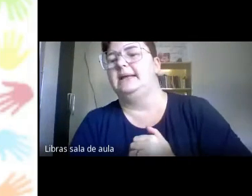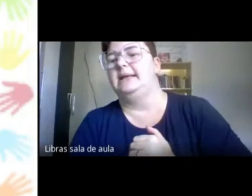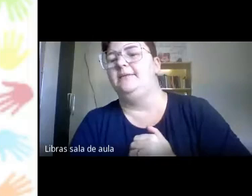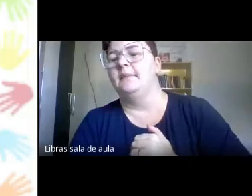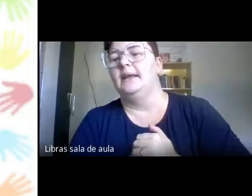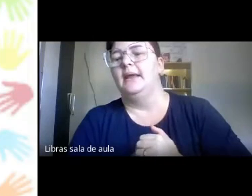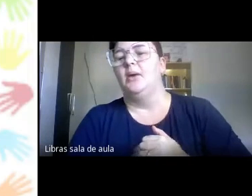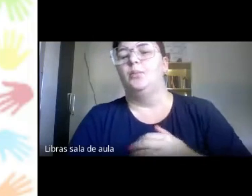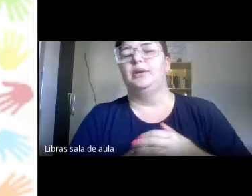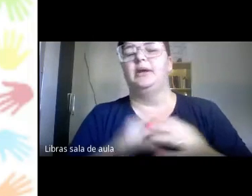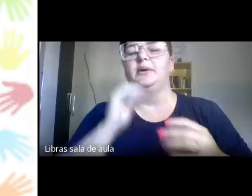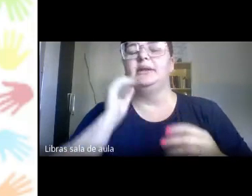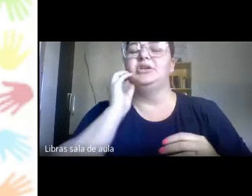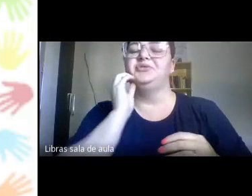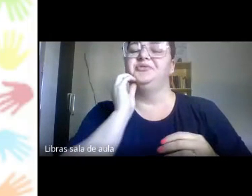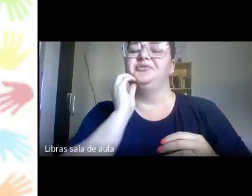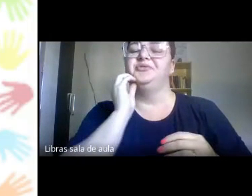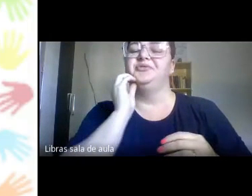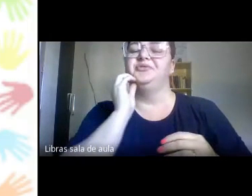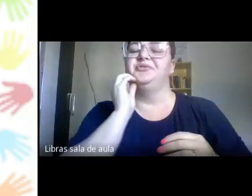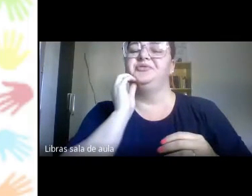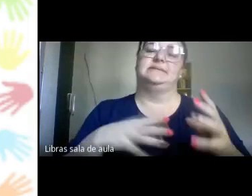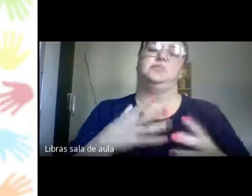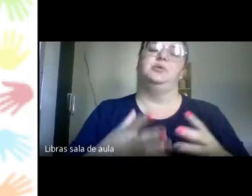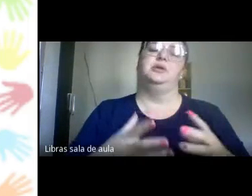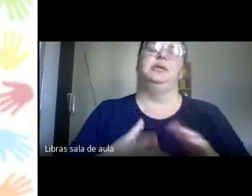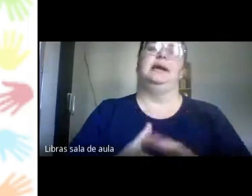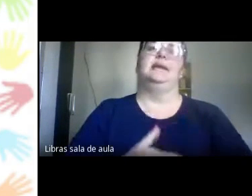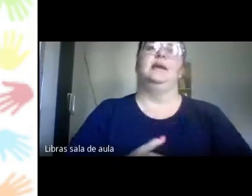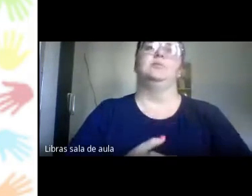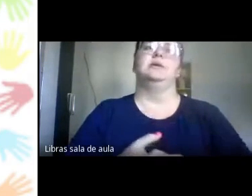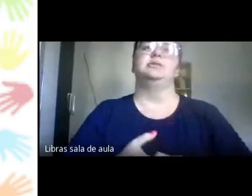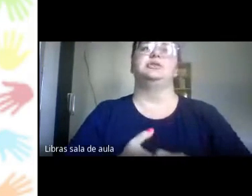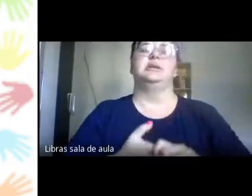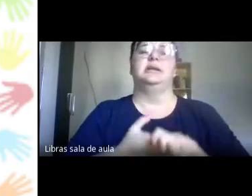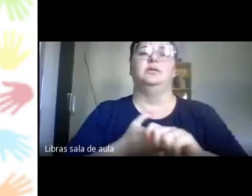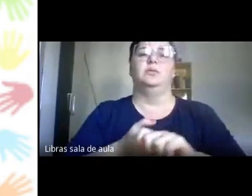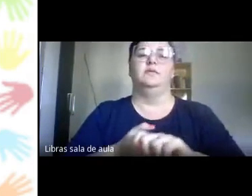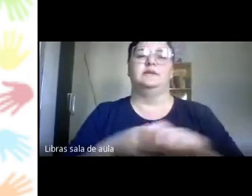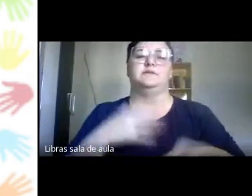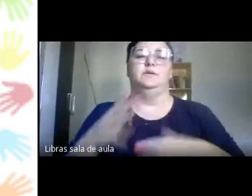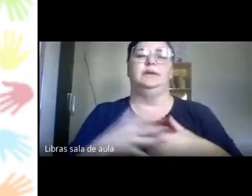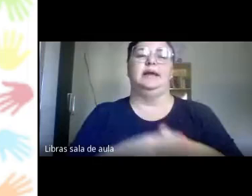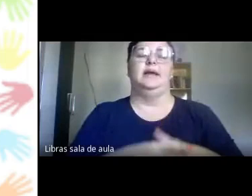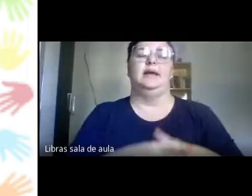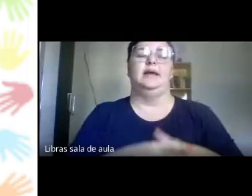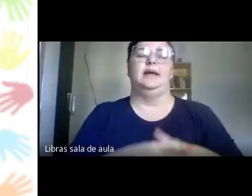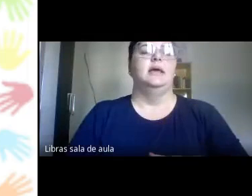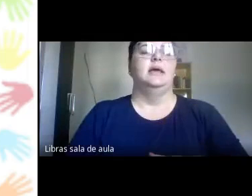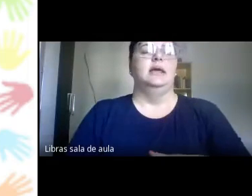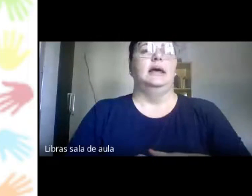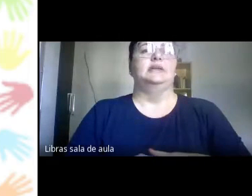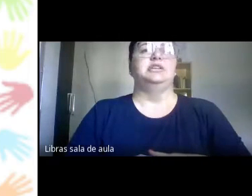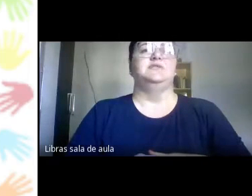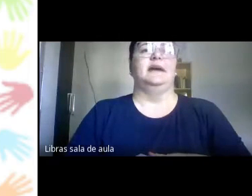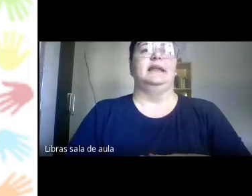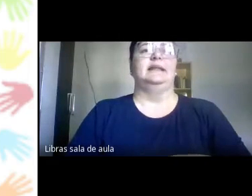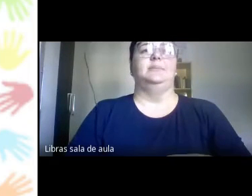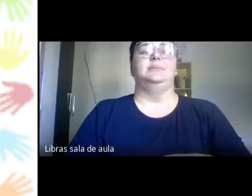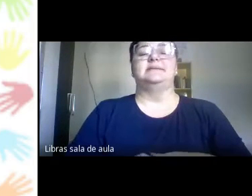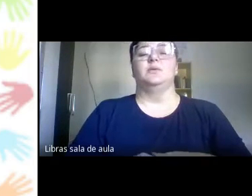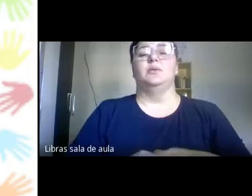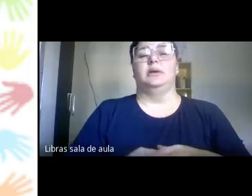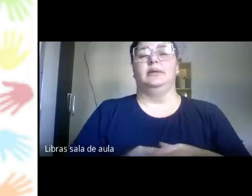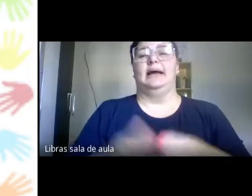quebra-cabeça, né? Porque quando a gente fala em adaptação curricular, que é algo que a gente ainda não conversou, né? A gente fala